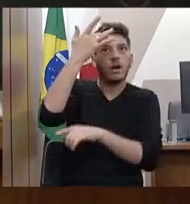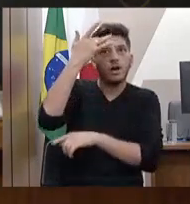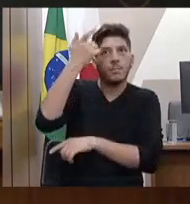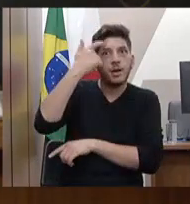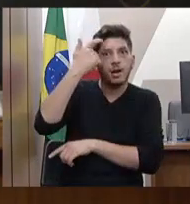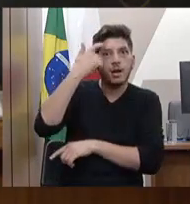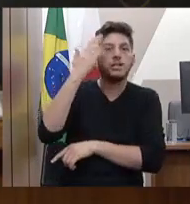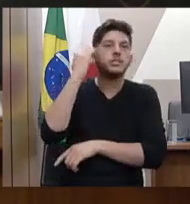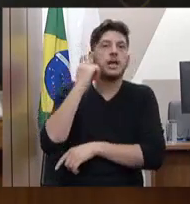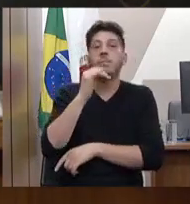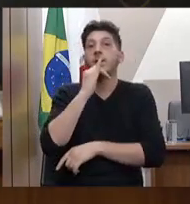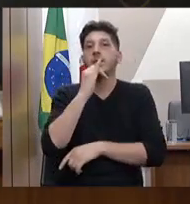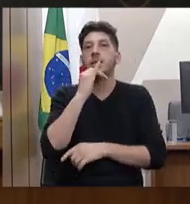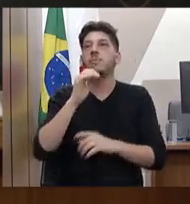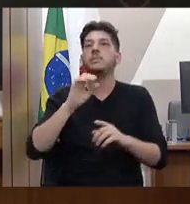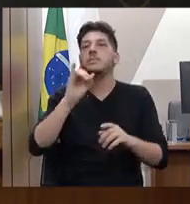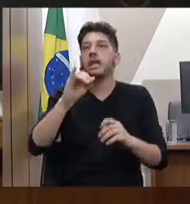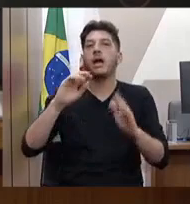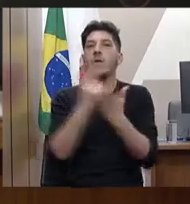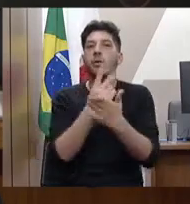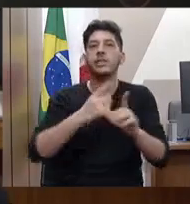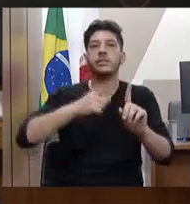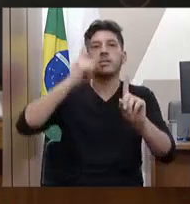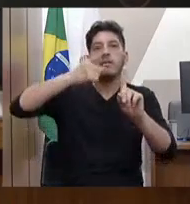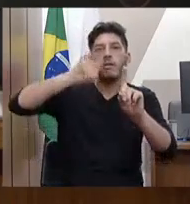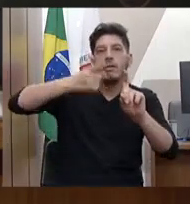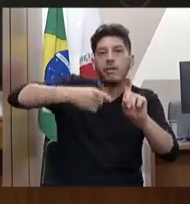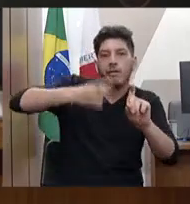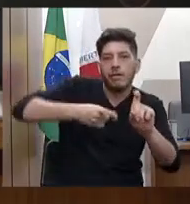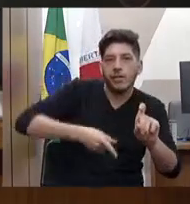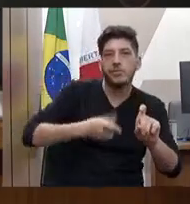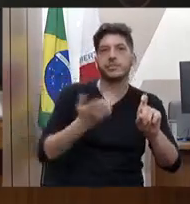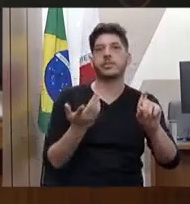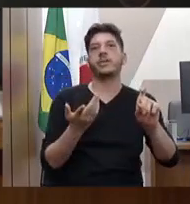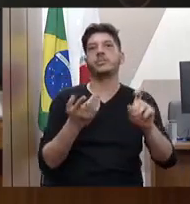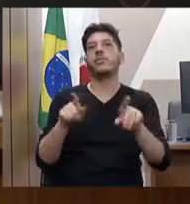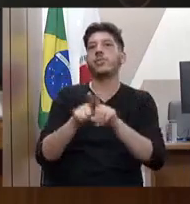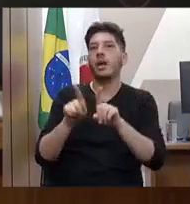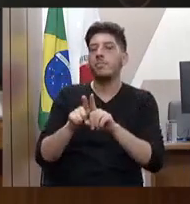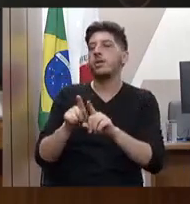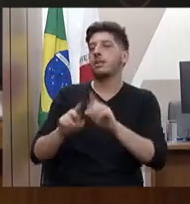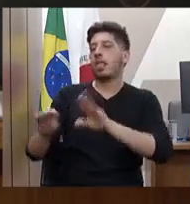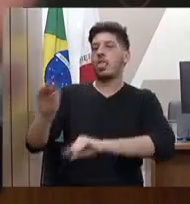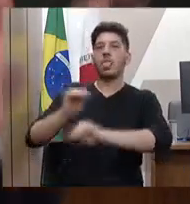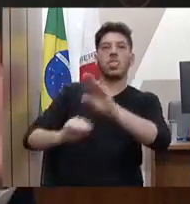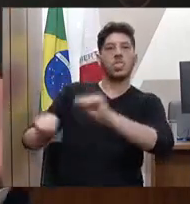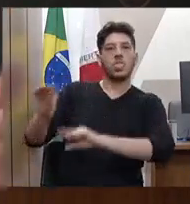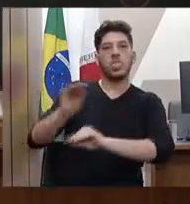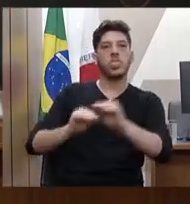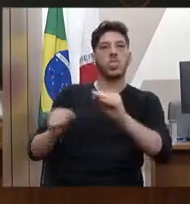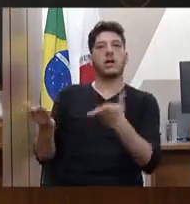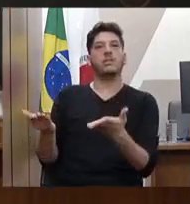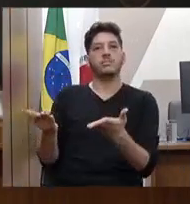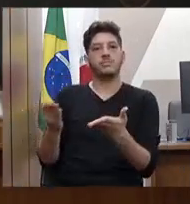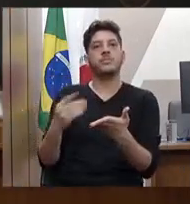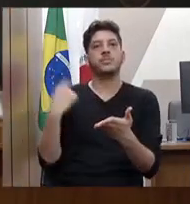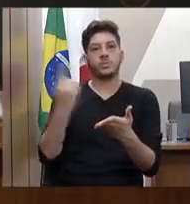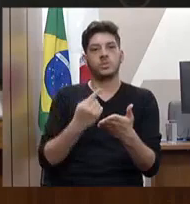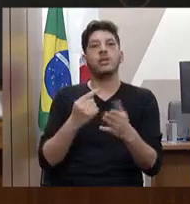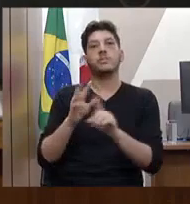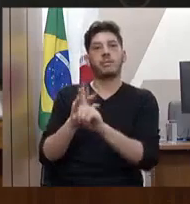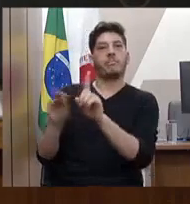daquelas questões do assédio que a gente vê que é muito comum assédio moral assédio sexual e mais recentemente nós vimos de forma